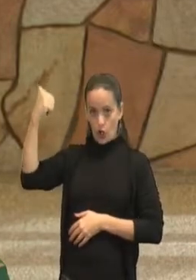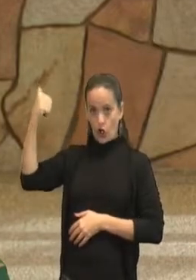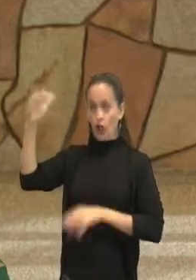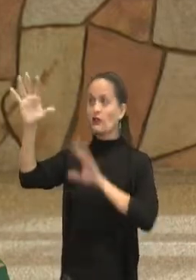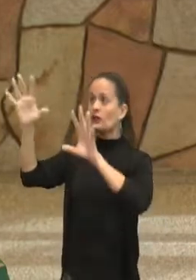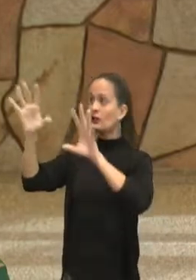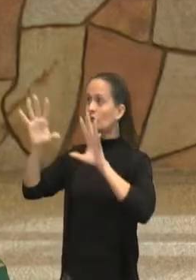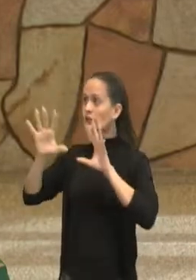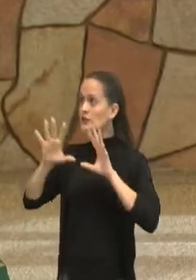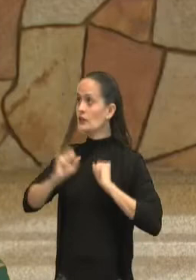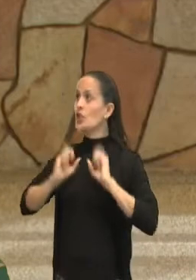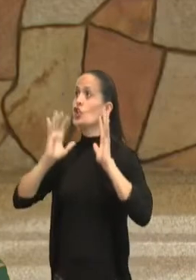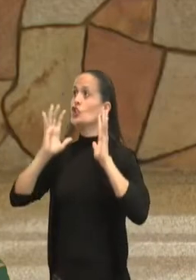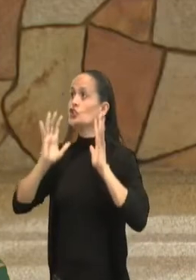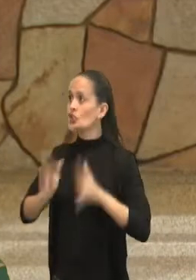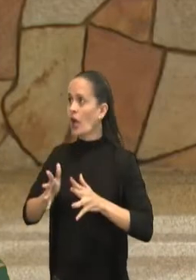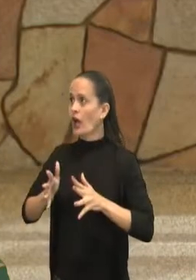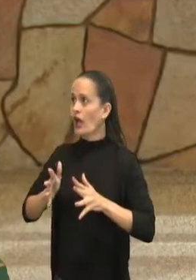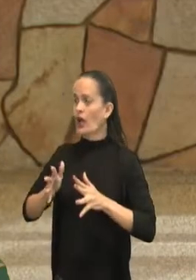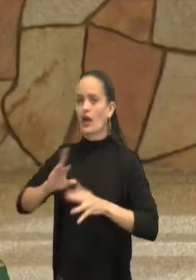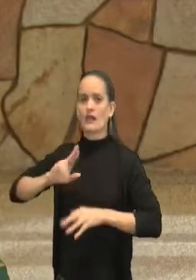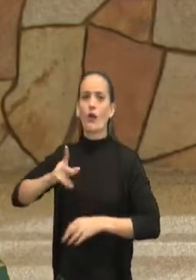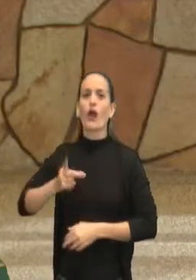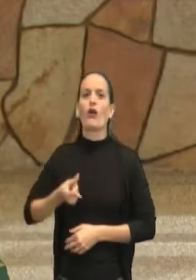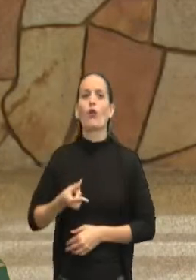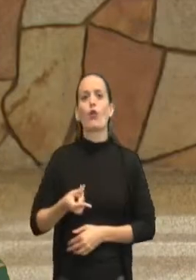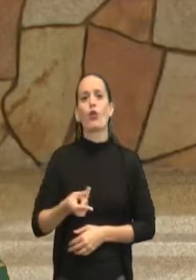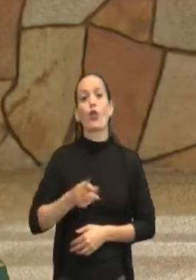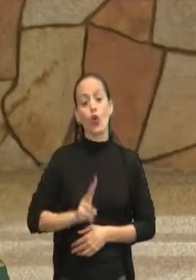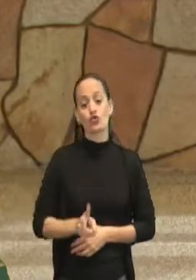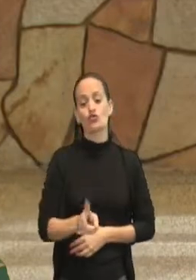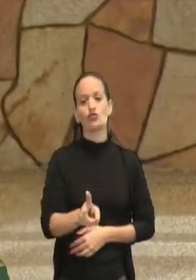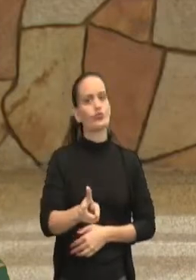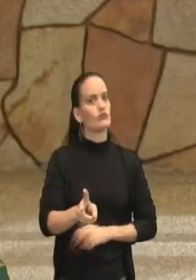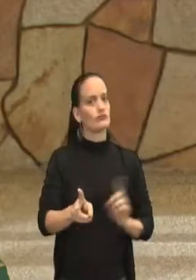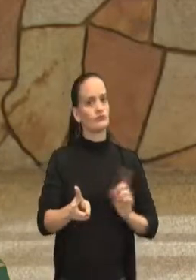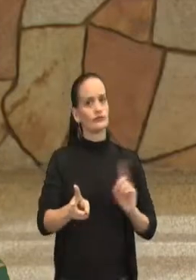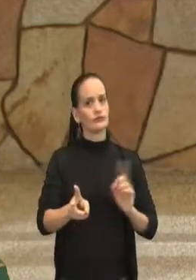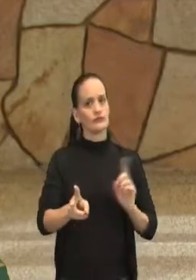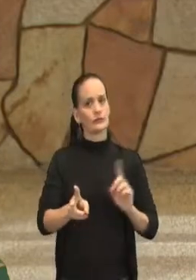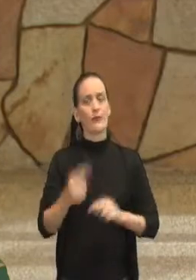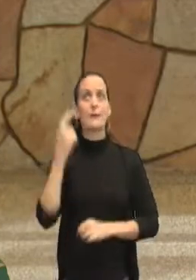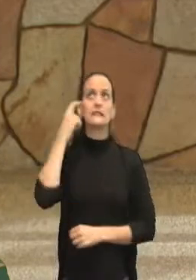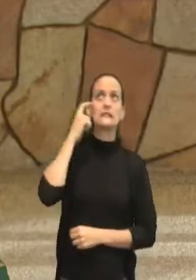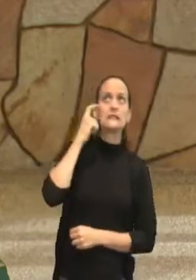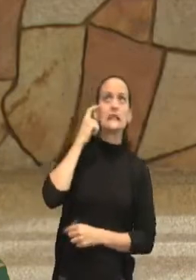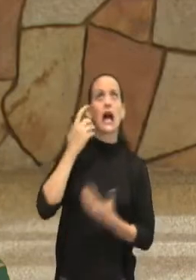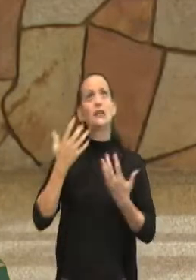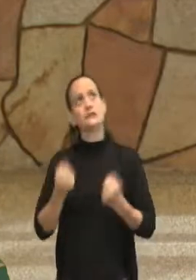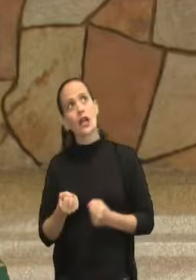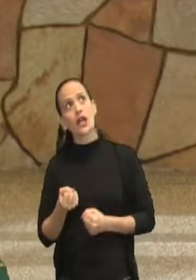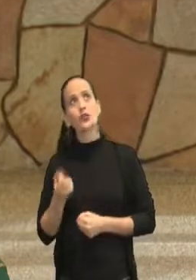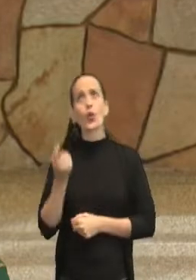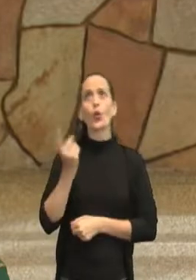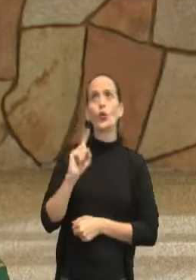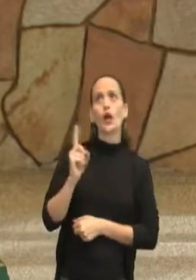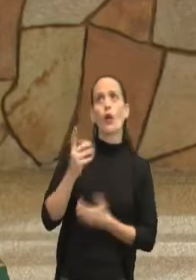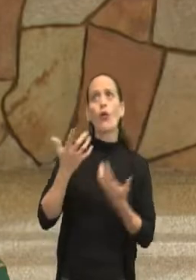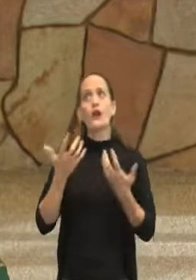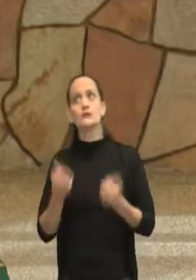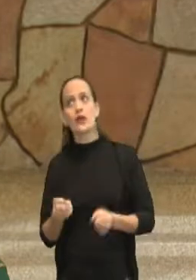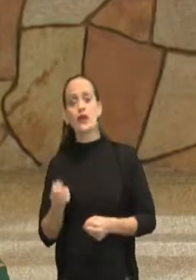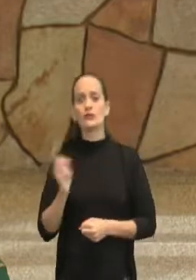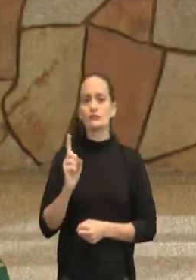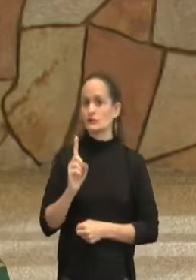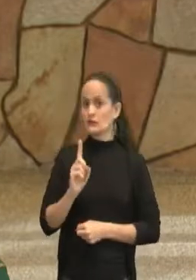que foi oferecido por Jesus. Eles não estão ainda pensando se aceitam ou não, não estão ainda num processo